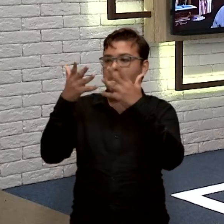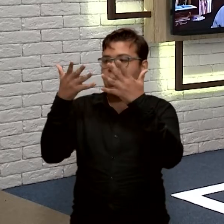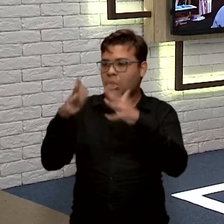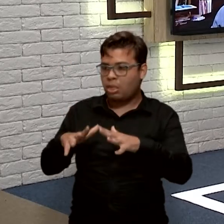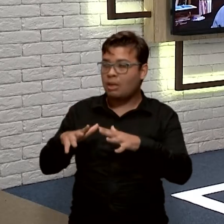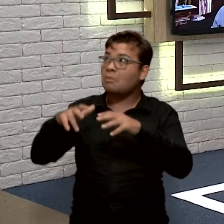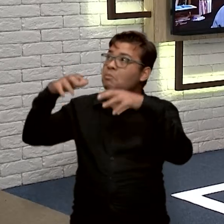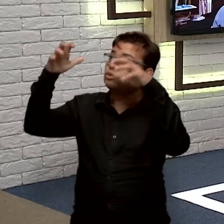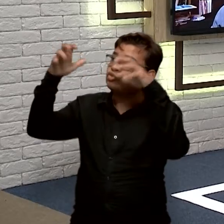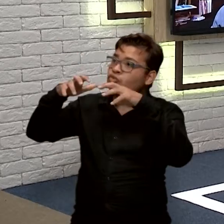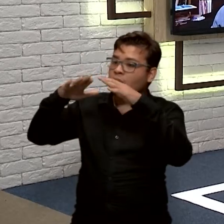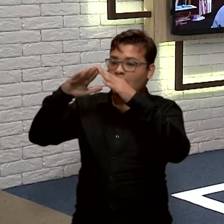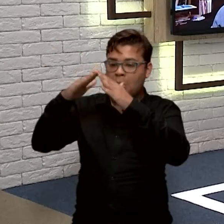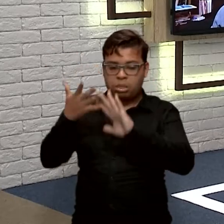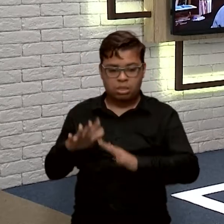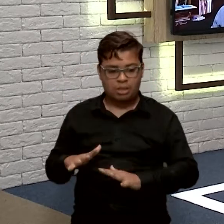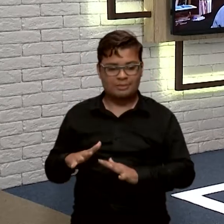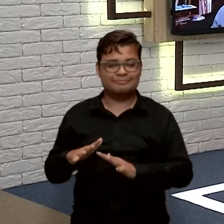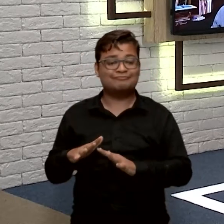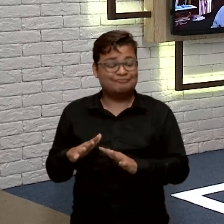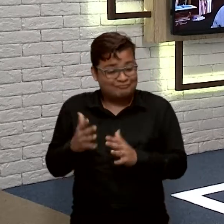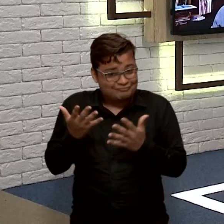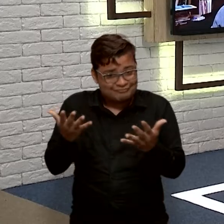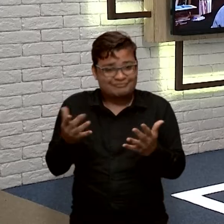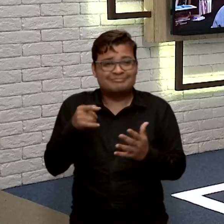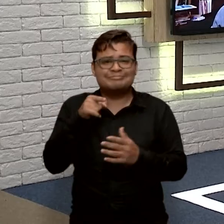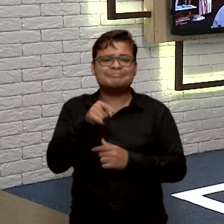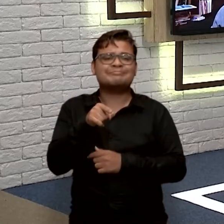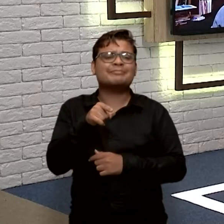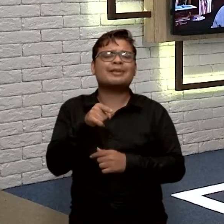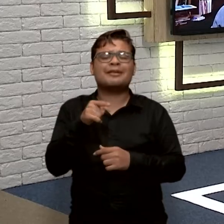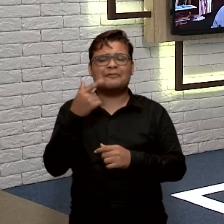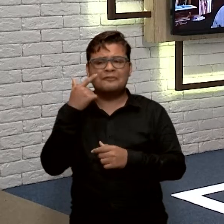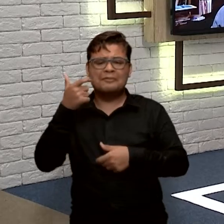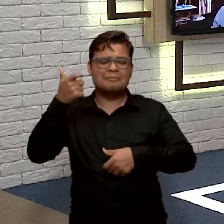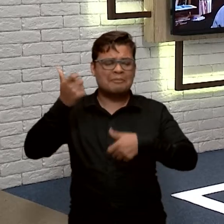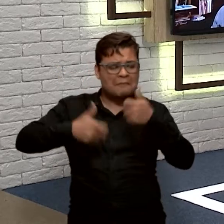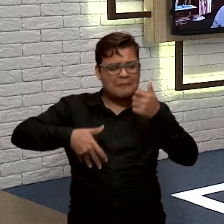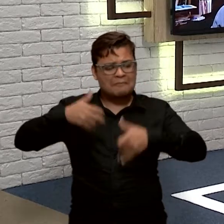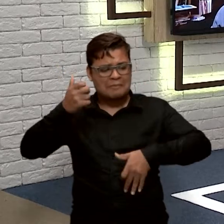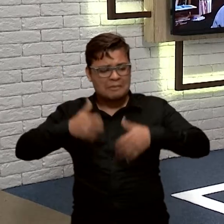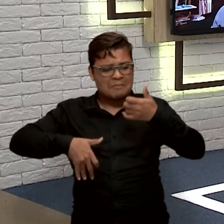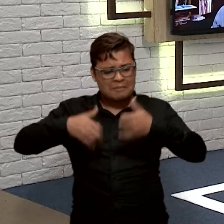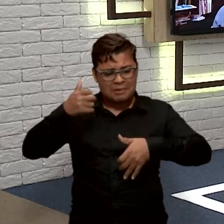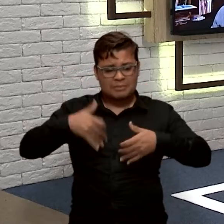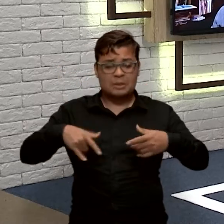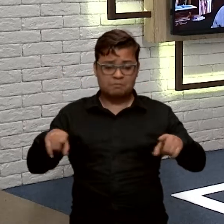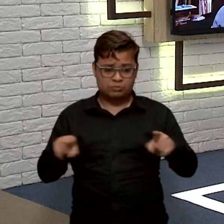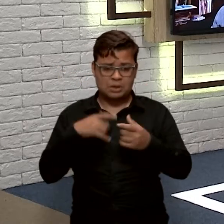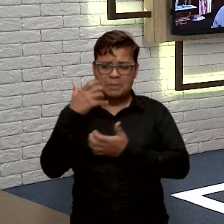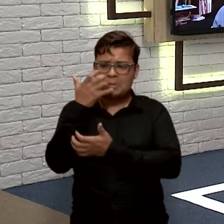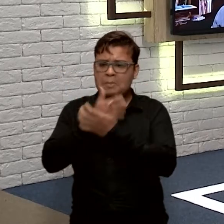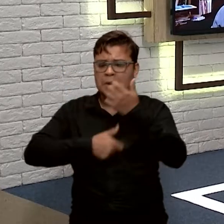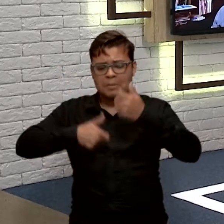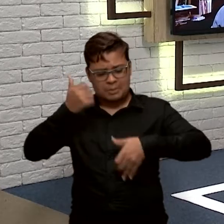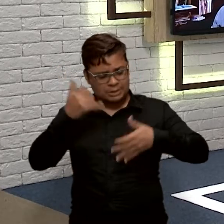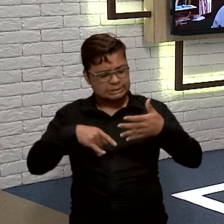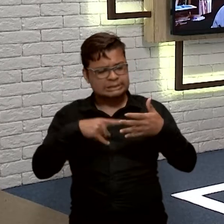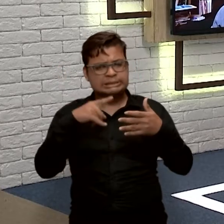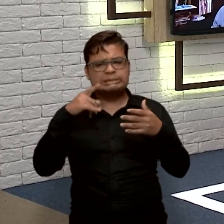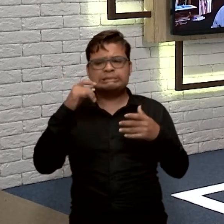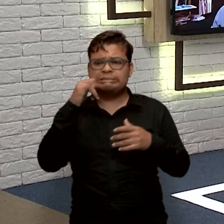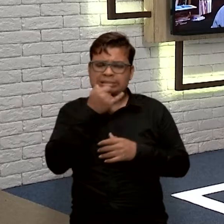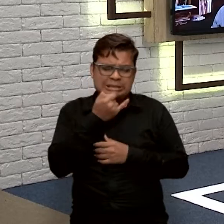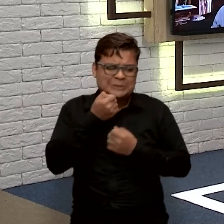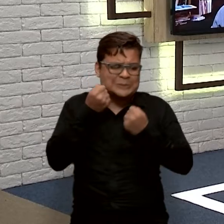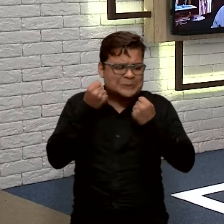analisa, é comovente. As letras são bem tristes, são bem pesadas, né? Eles se retratam, um diz